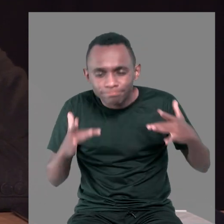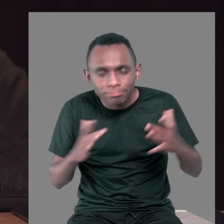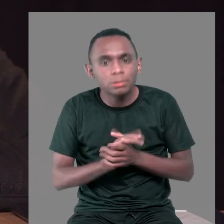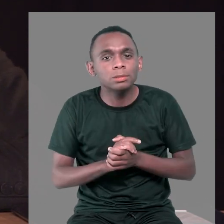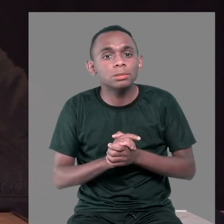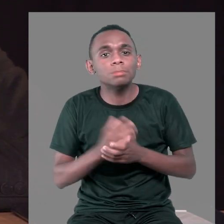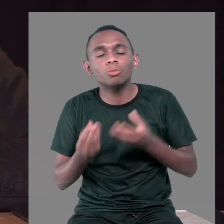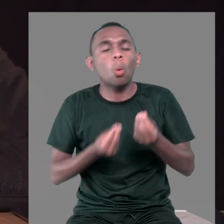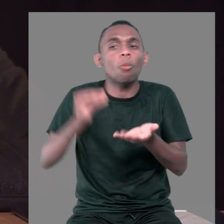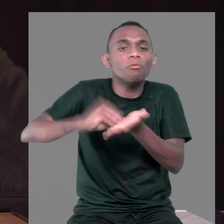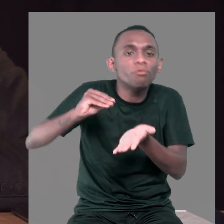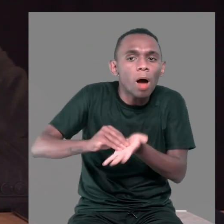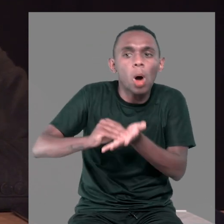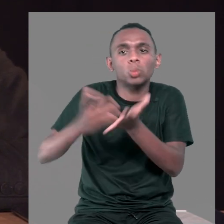fenômeno